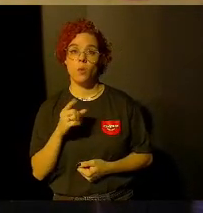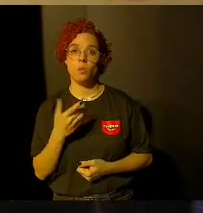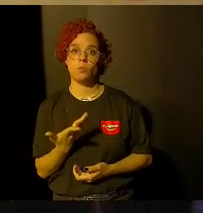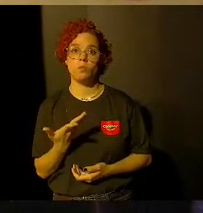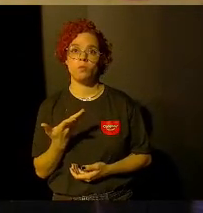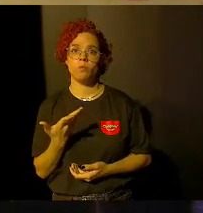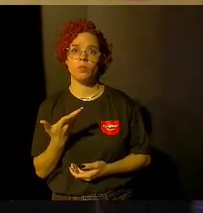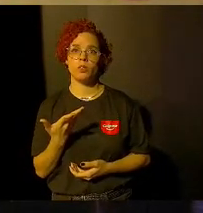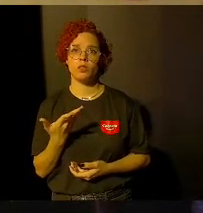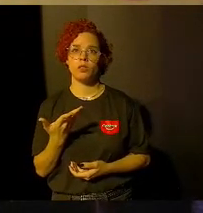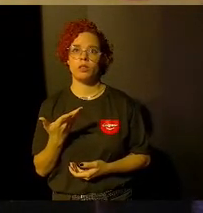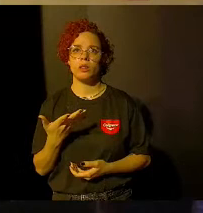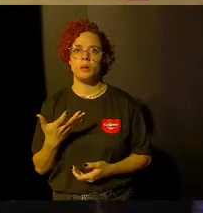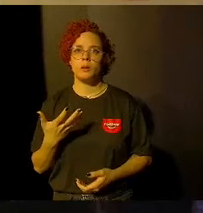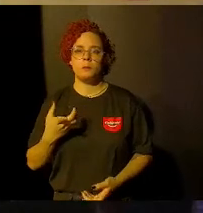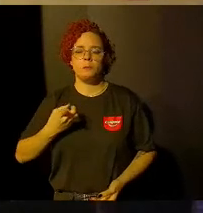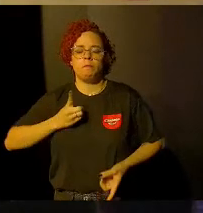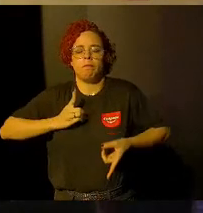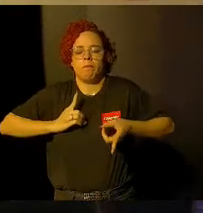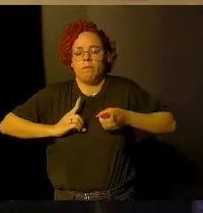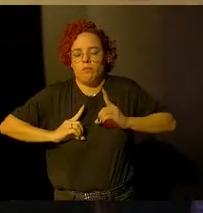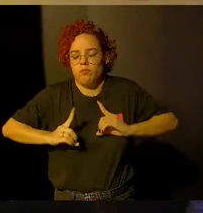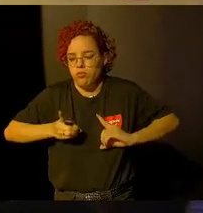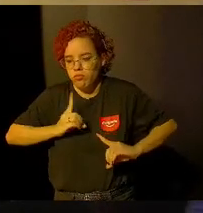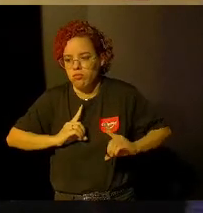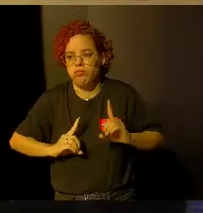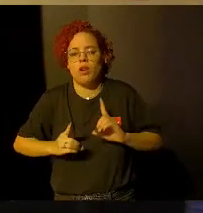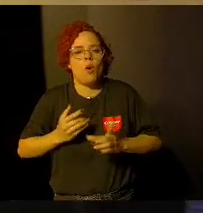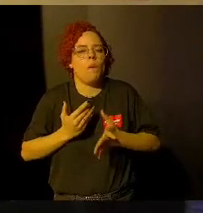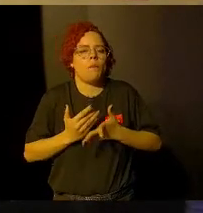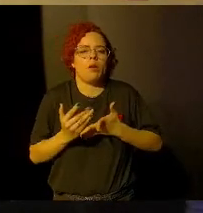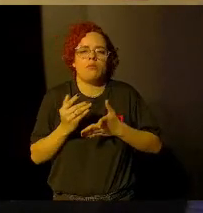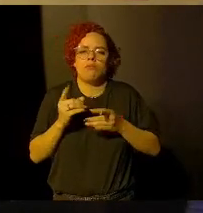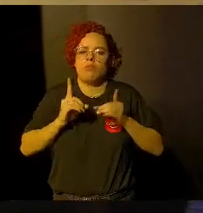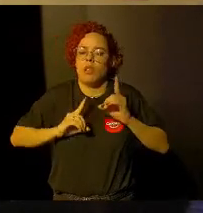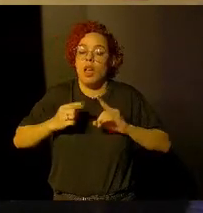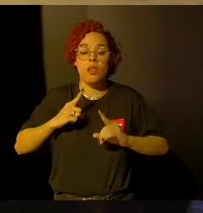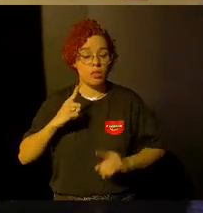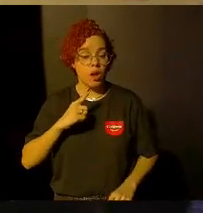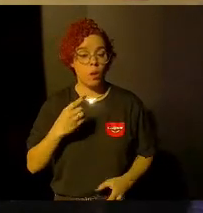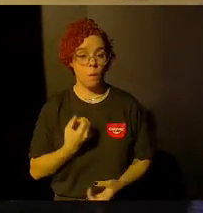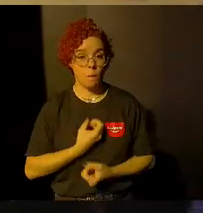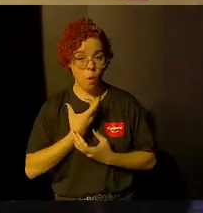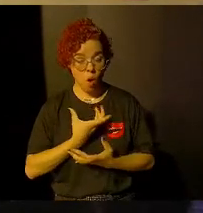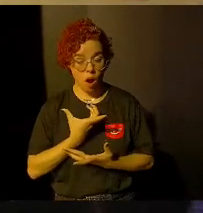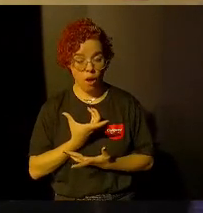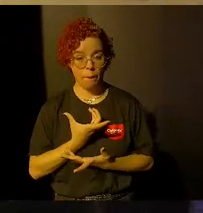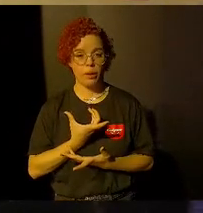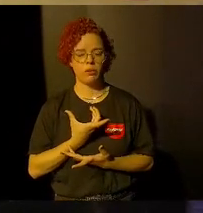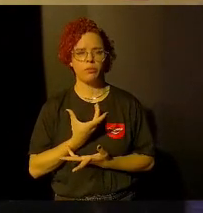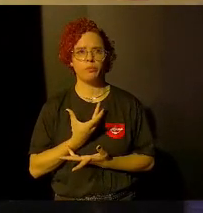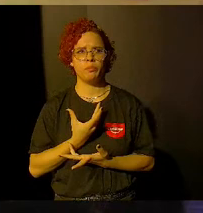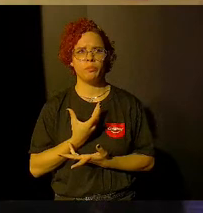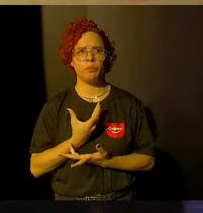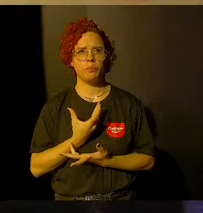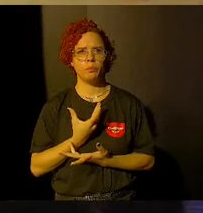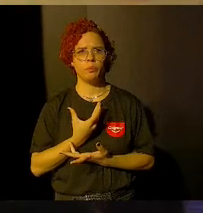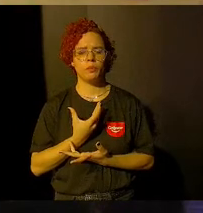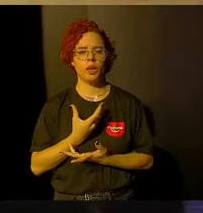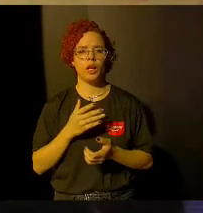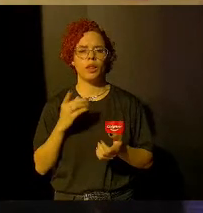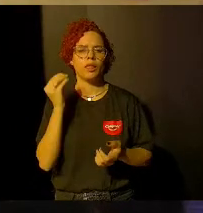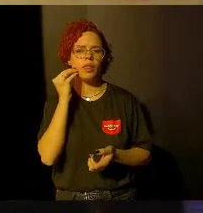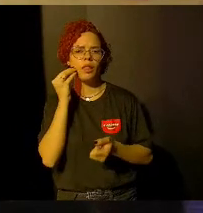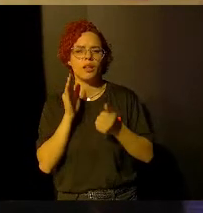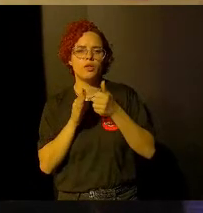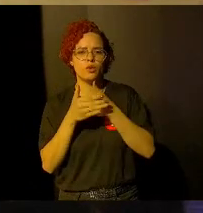bastantepressivo ou de insegurança e hoje eu tenho um poema que até que o poema que o poema tenta responder à